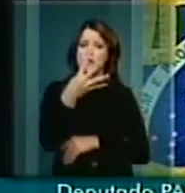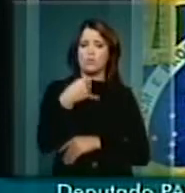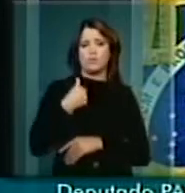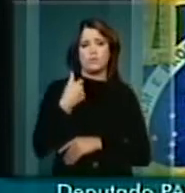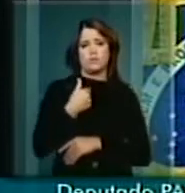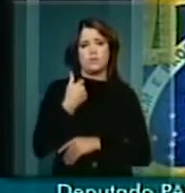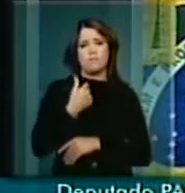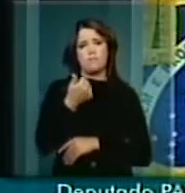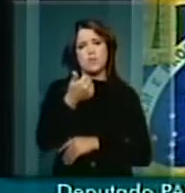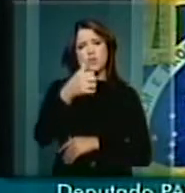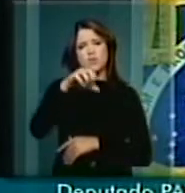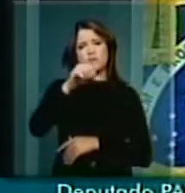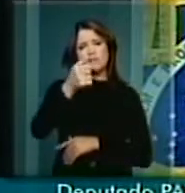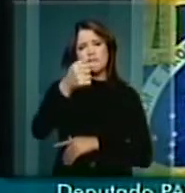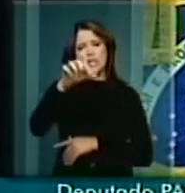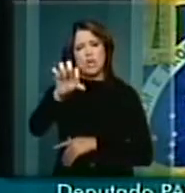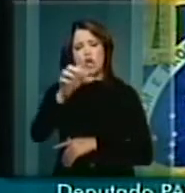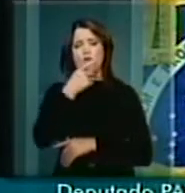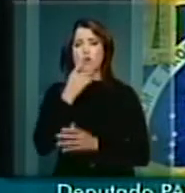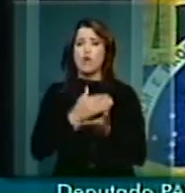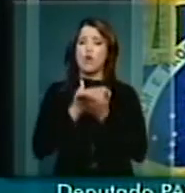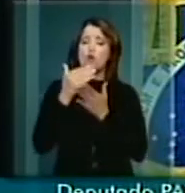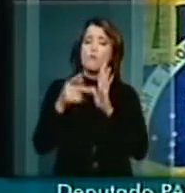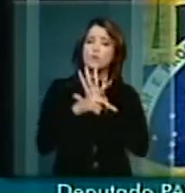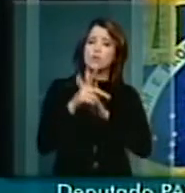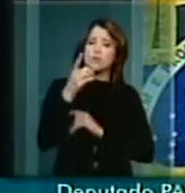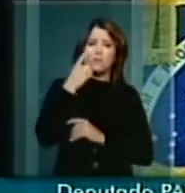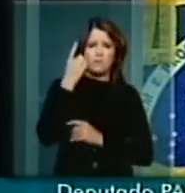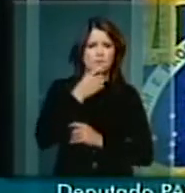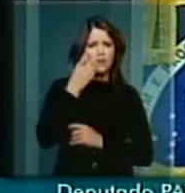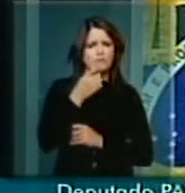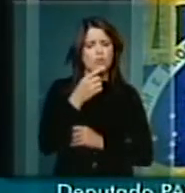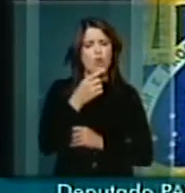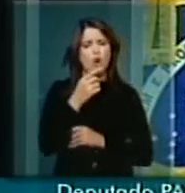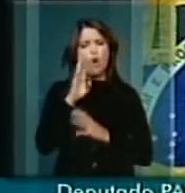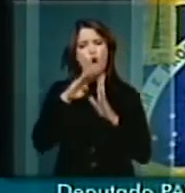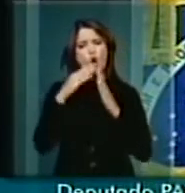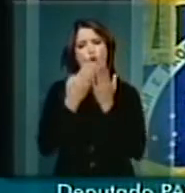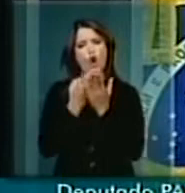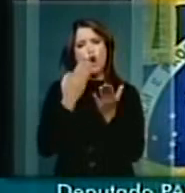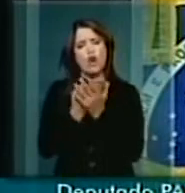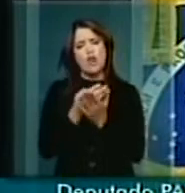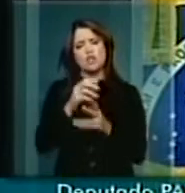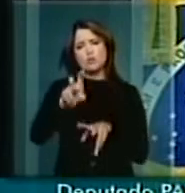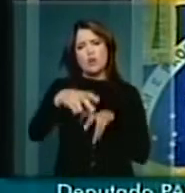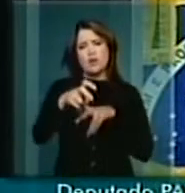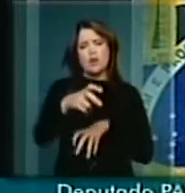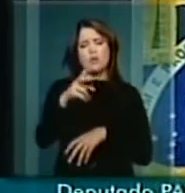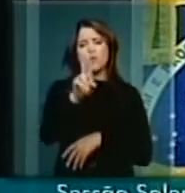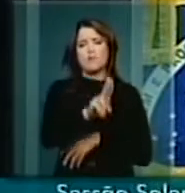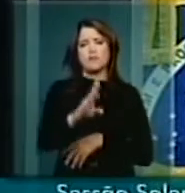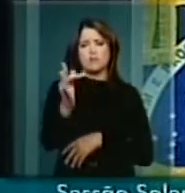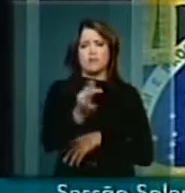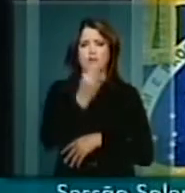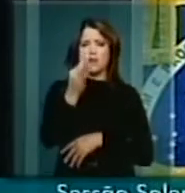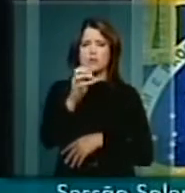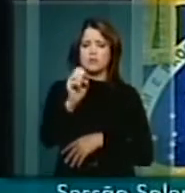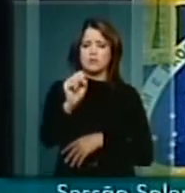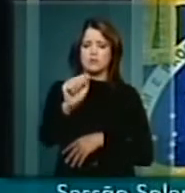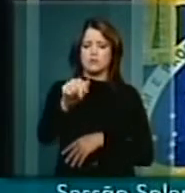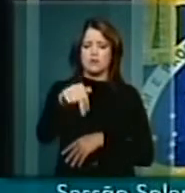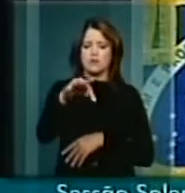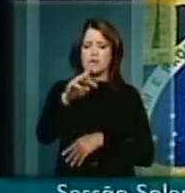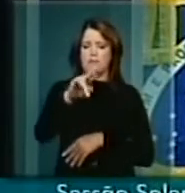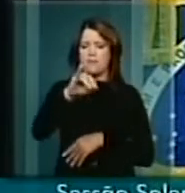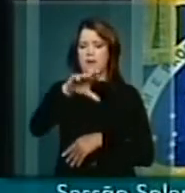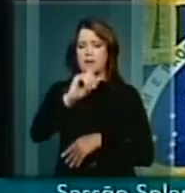em 1979, quando ingressei, deputado Bonô, no Colégio Agrícola da Universidade Federal de Santa Maria. Em